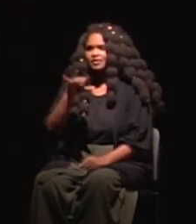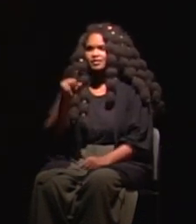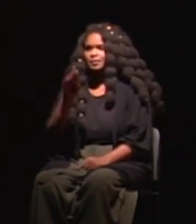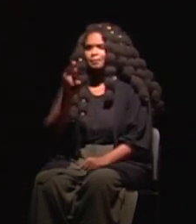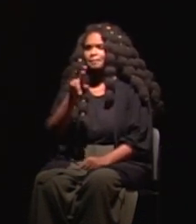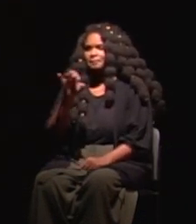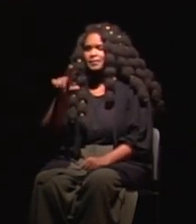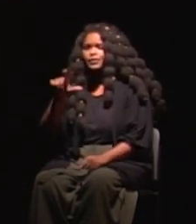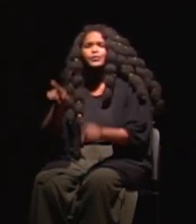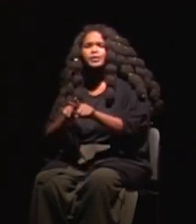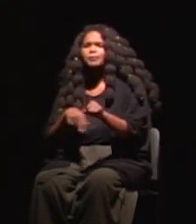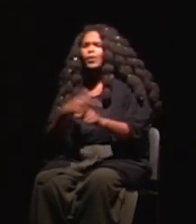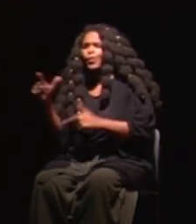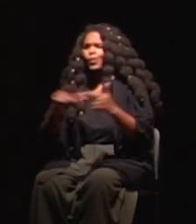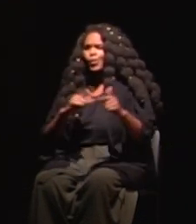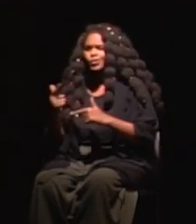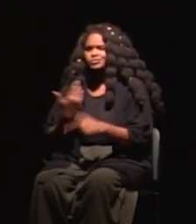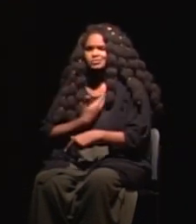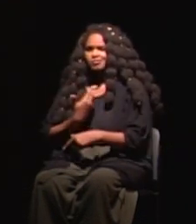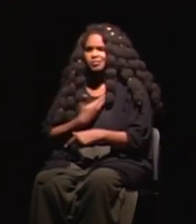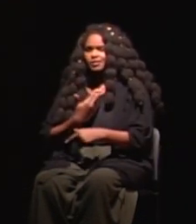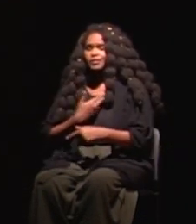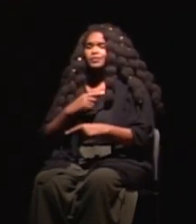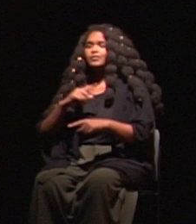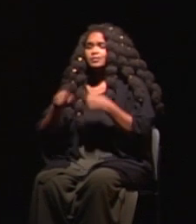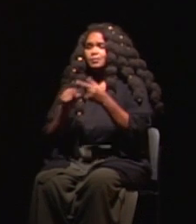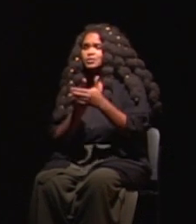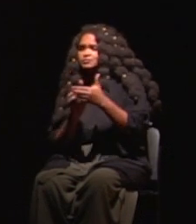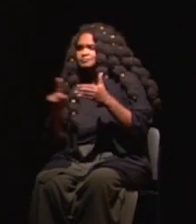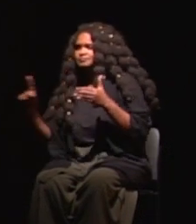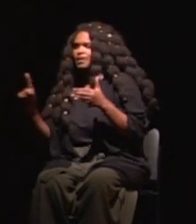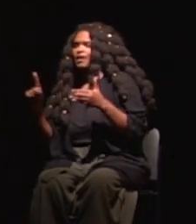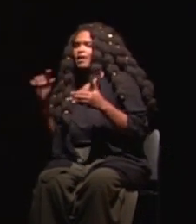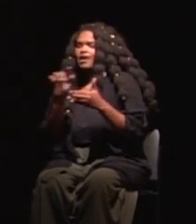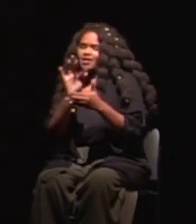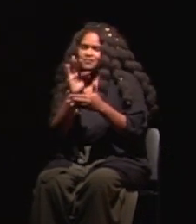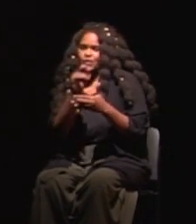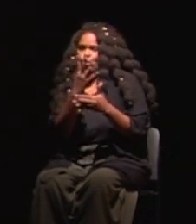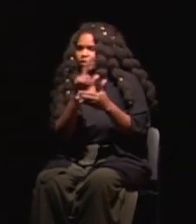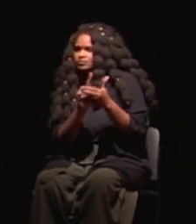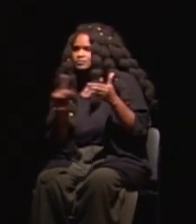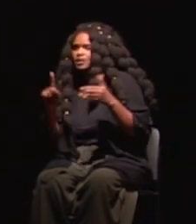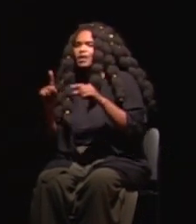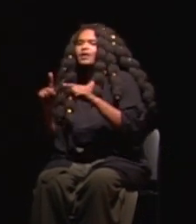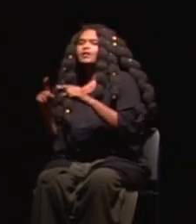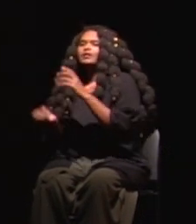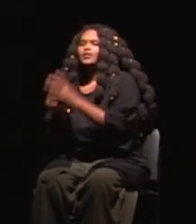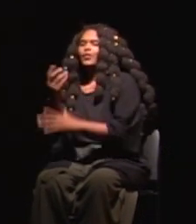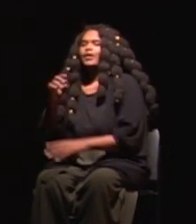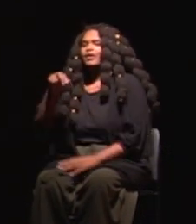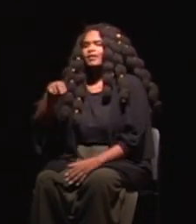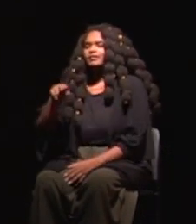outros colegas. E, nesse mesmo ano, se desligou da F4 e fundou a N Imagens, que dirige até hoje.